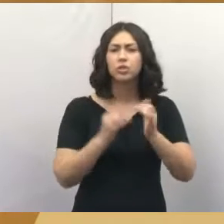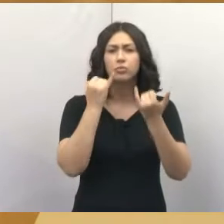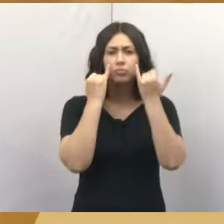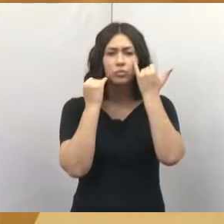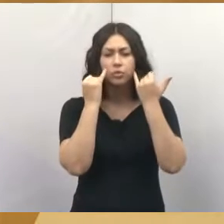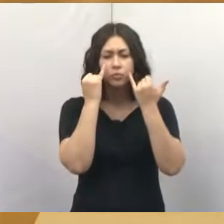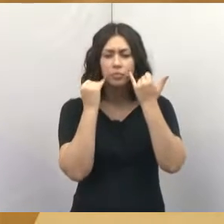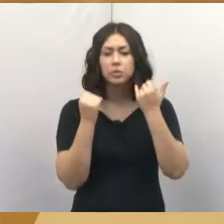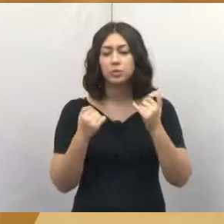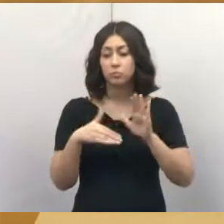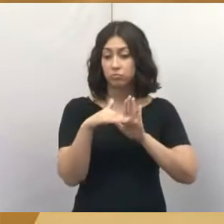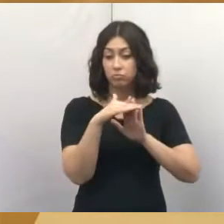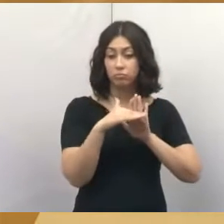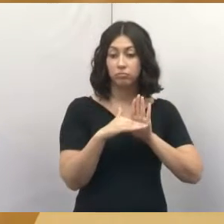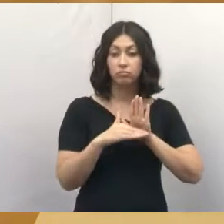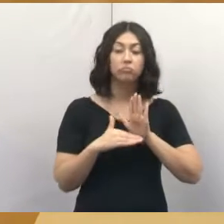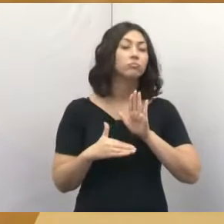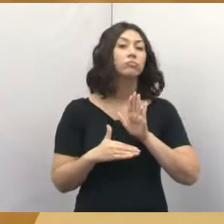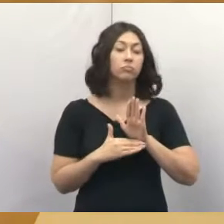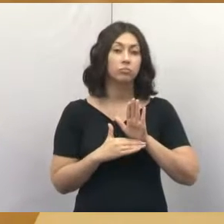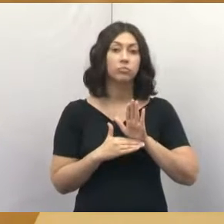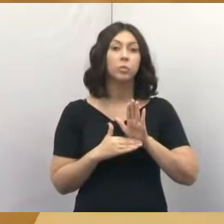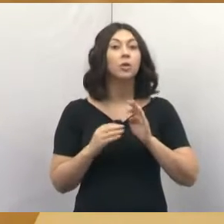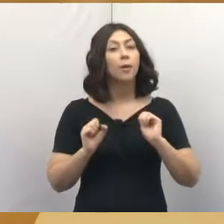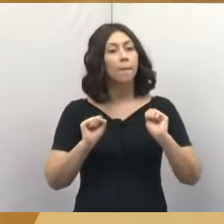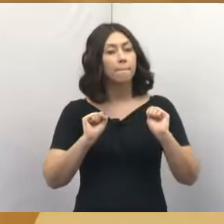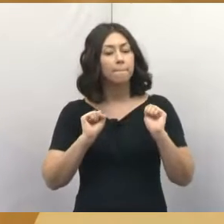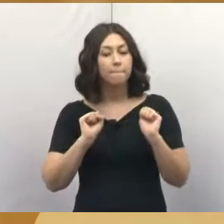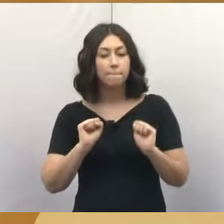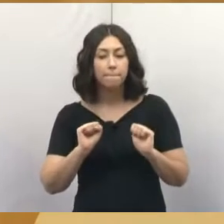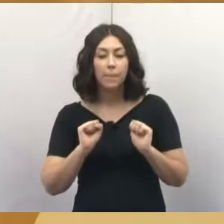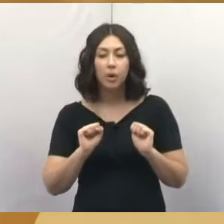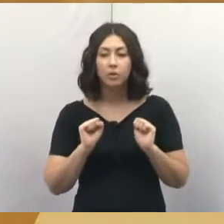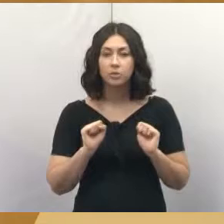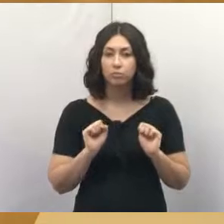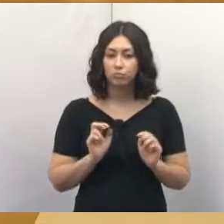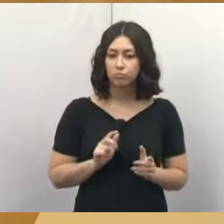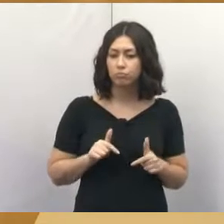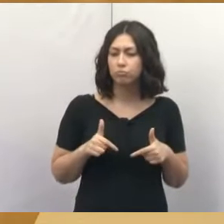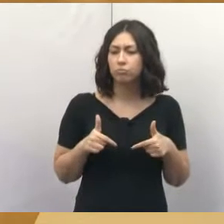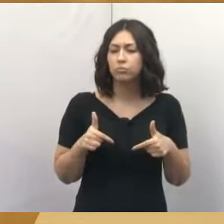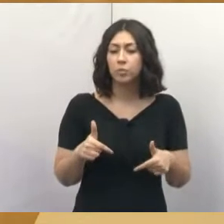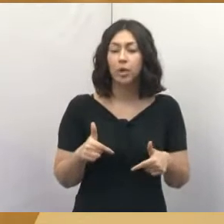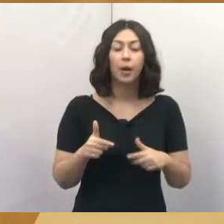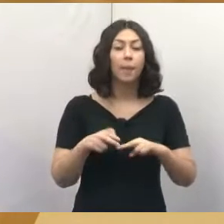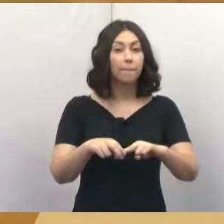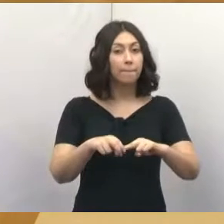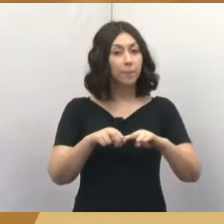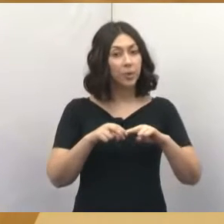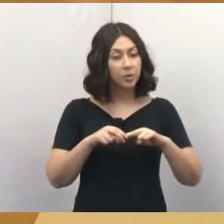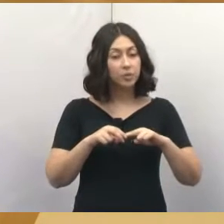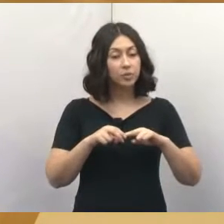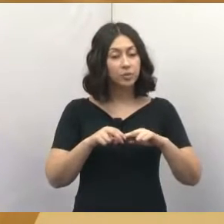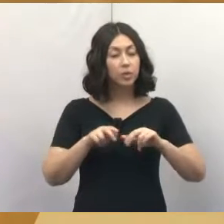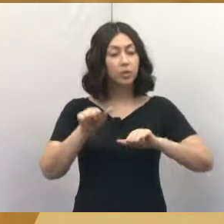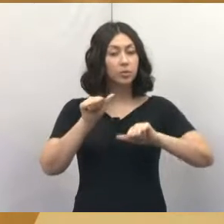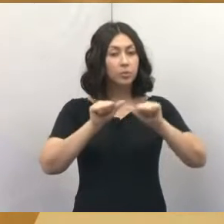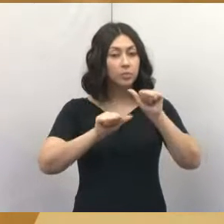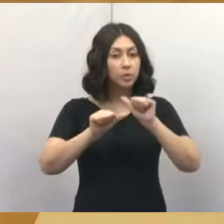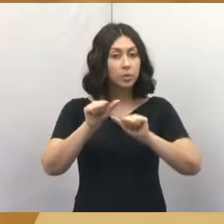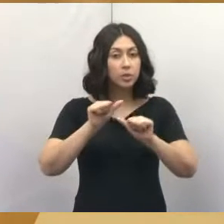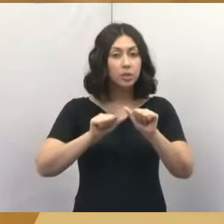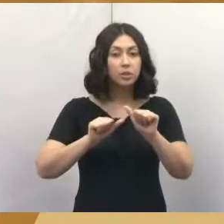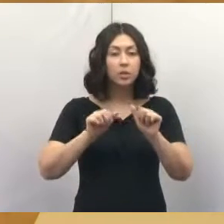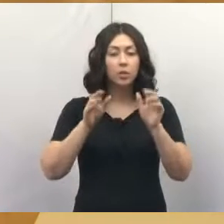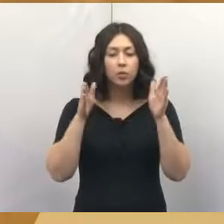a respeito das matérias em pauta para que possam posicionar-se. Por este motivo, a alteração que ora propomos